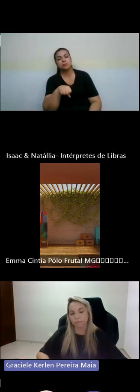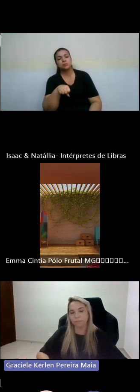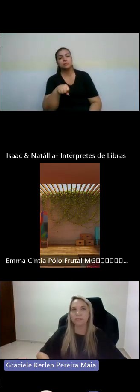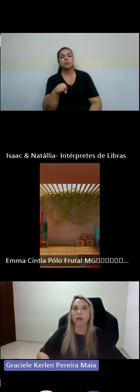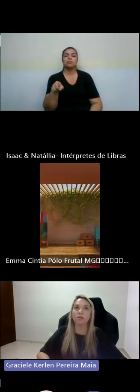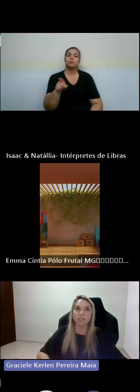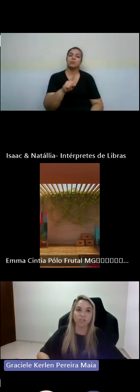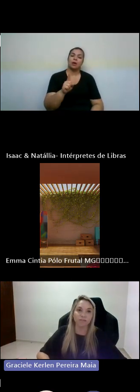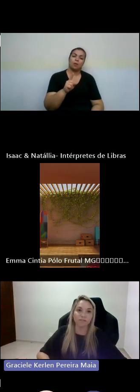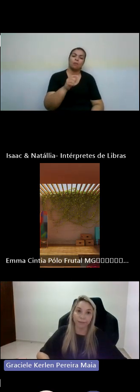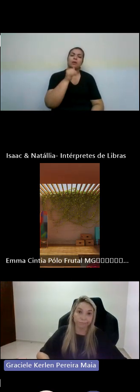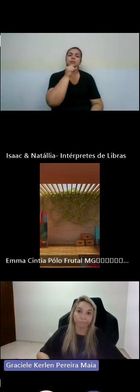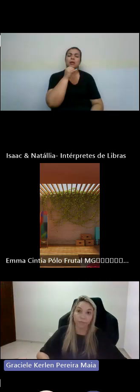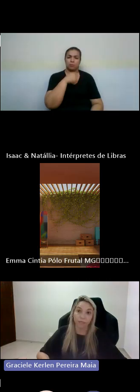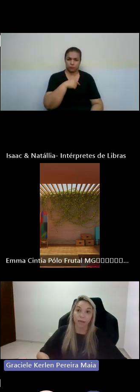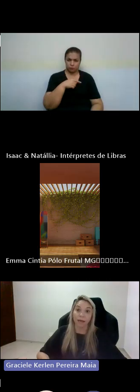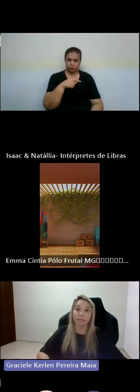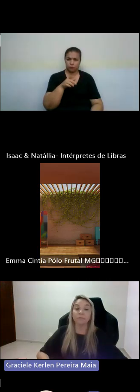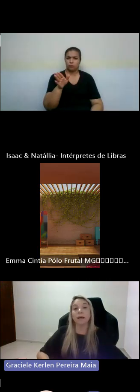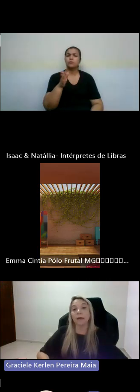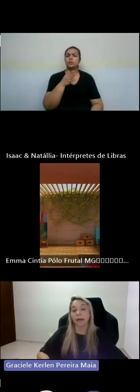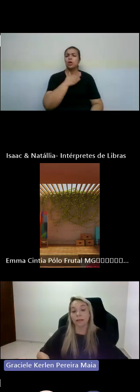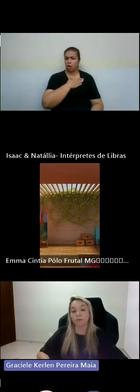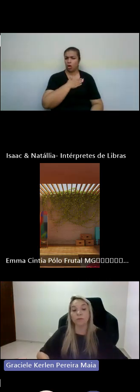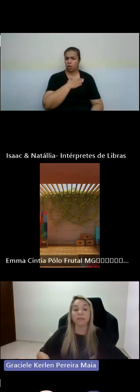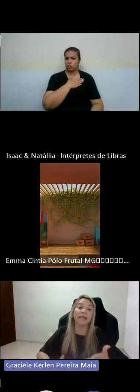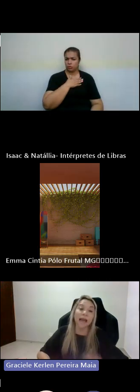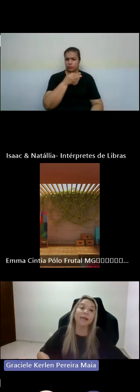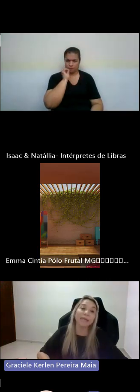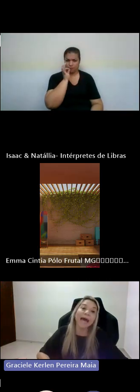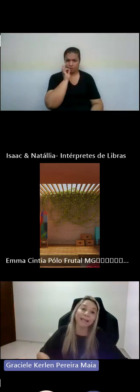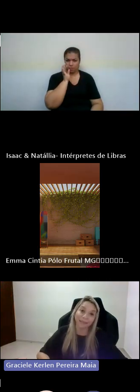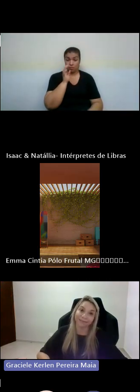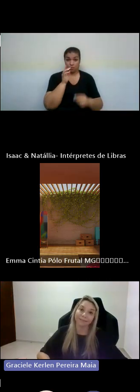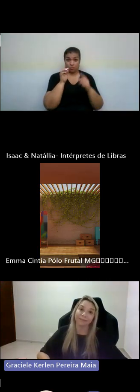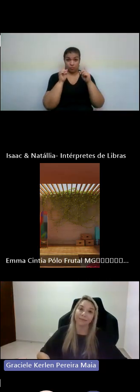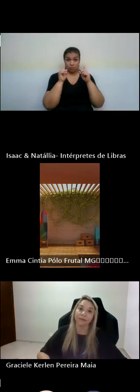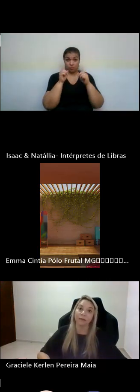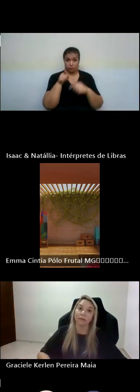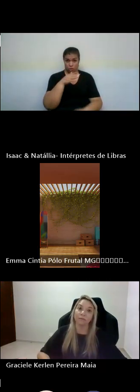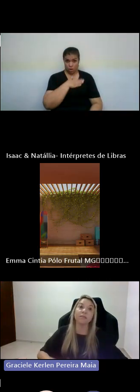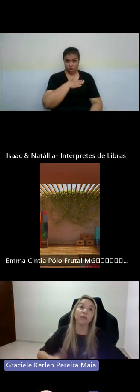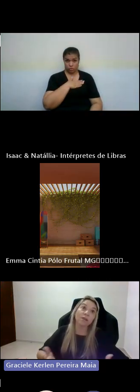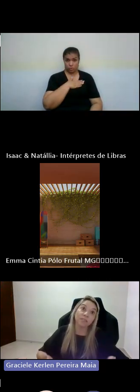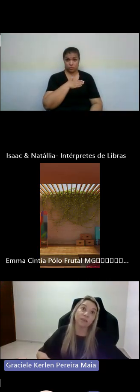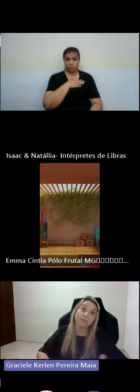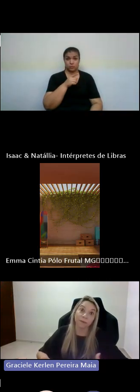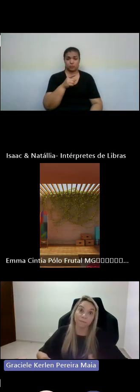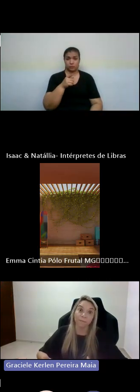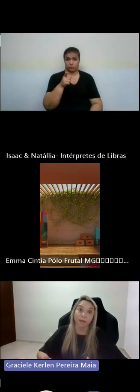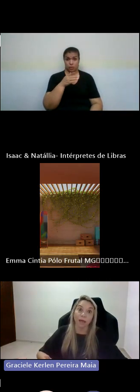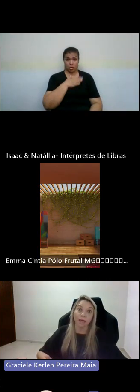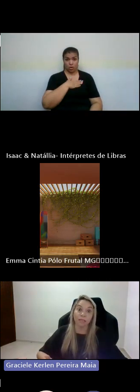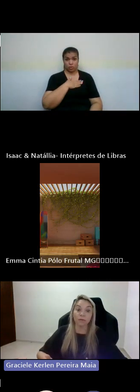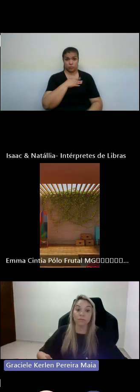Por exemplo, você gosta de café? A sobrancelha arqueada. Você gosta de